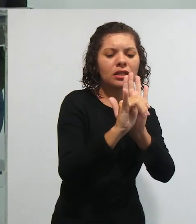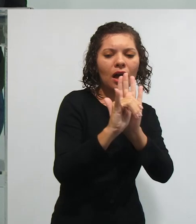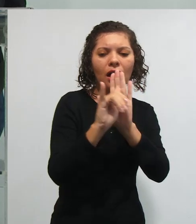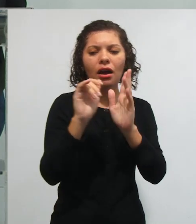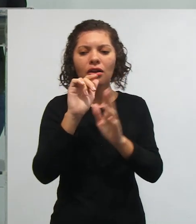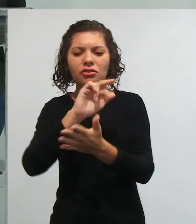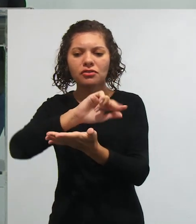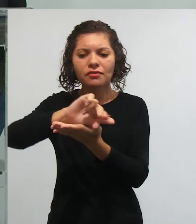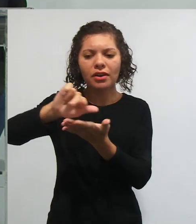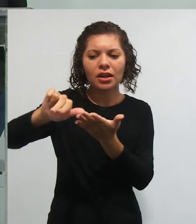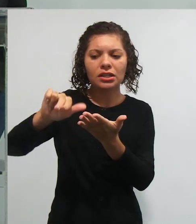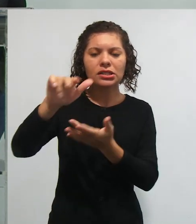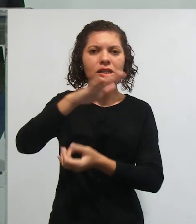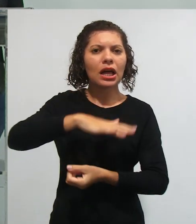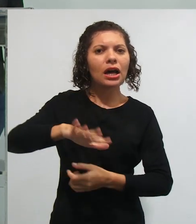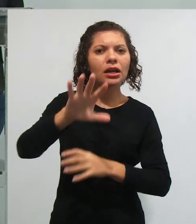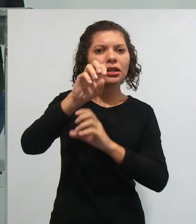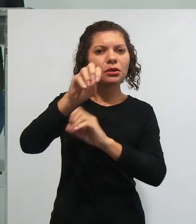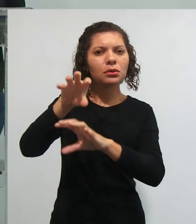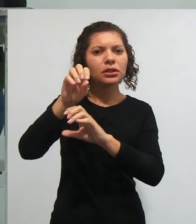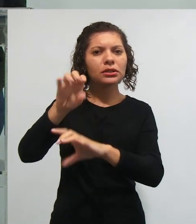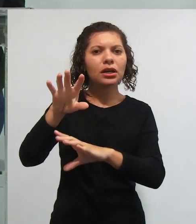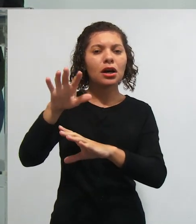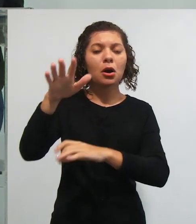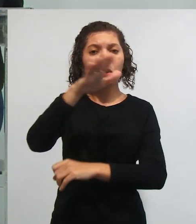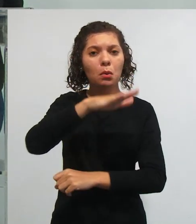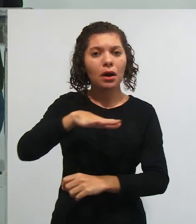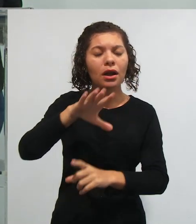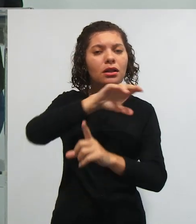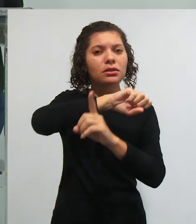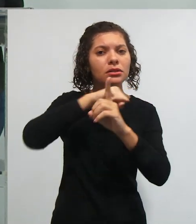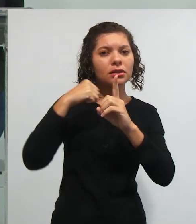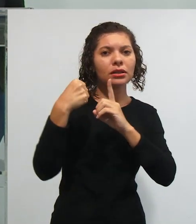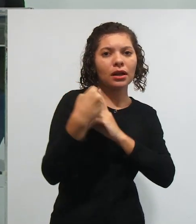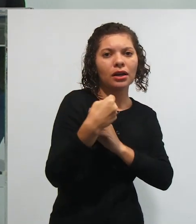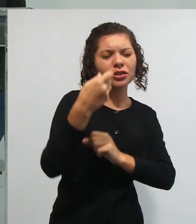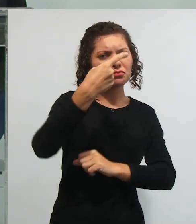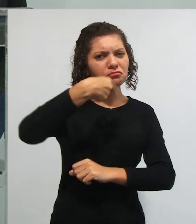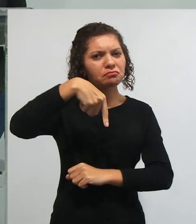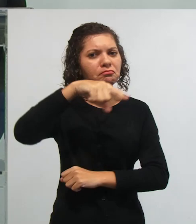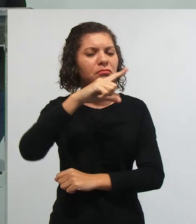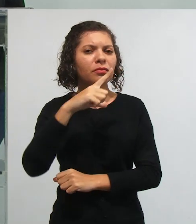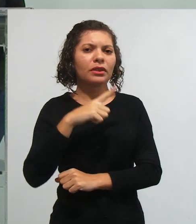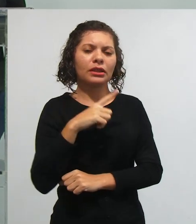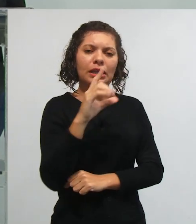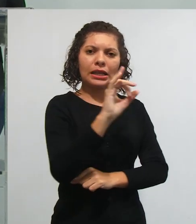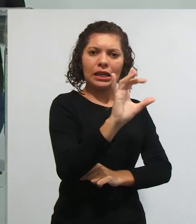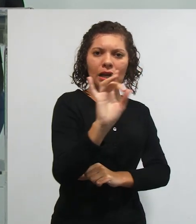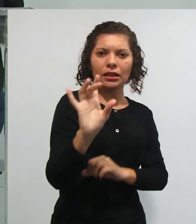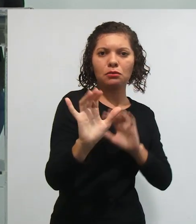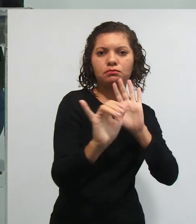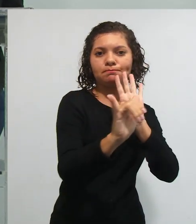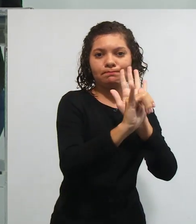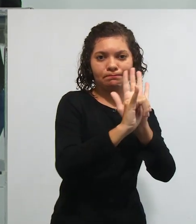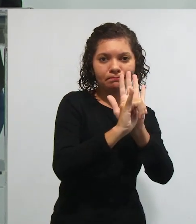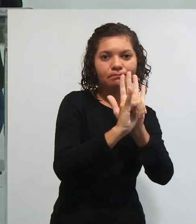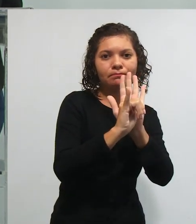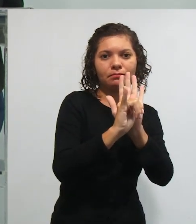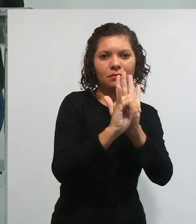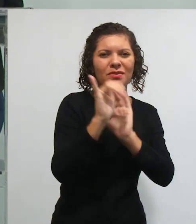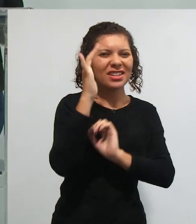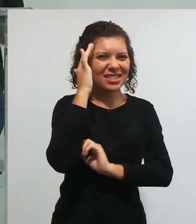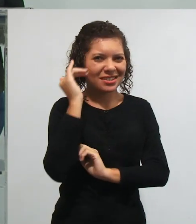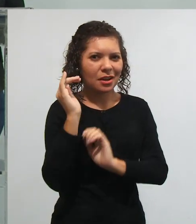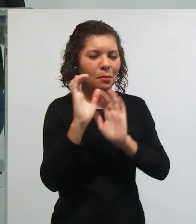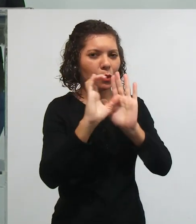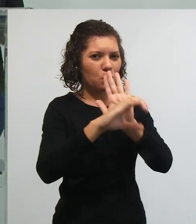na educação nós temos as nossas próprias identidades nós podemos conceituar ou sabemos